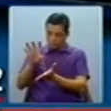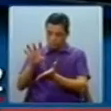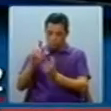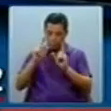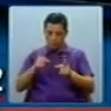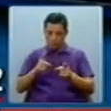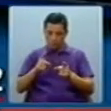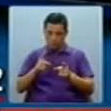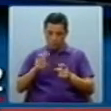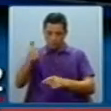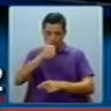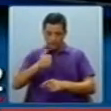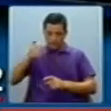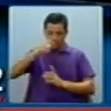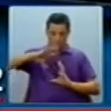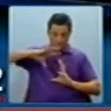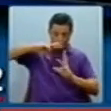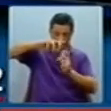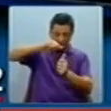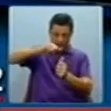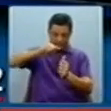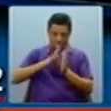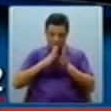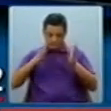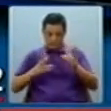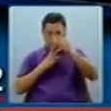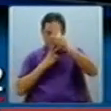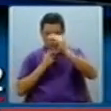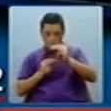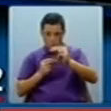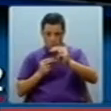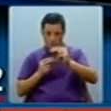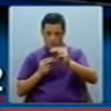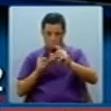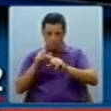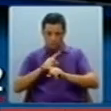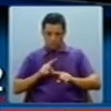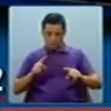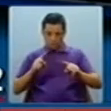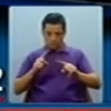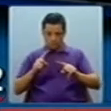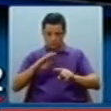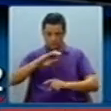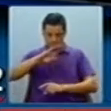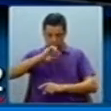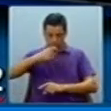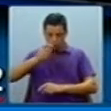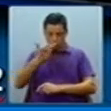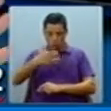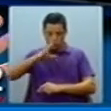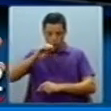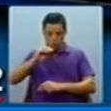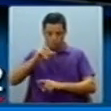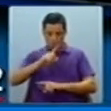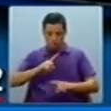de um quinto planeta gigante. Porque a outra lua, a de Saturno, Jápito, se Saturno fosse o responsável, Jápito não